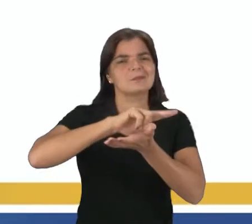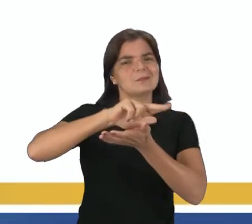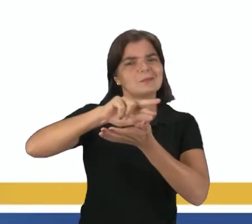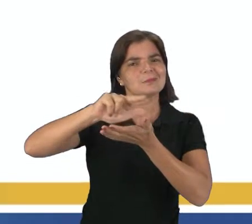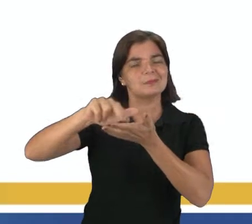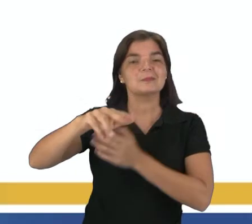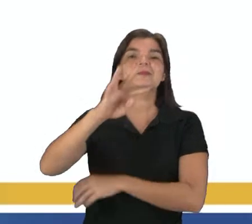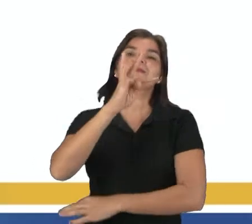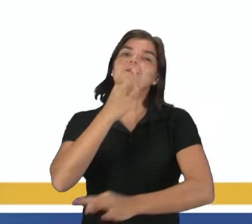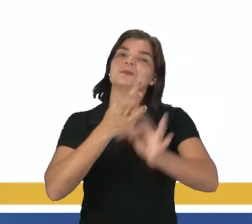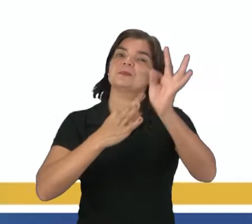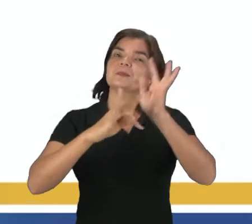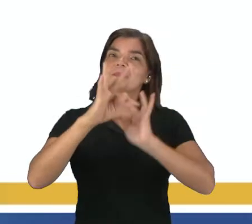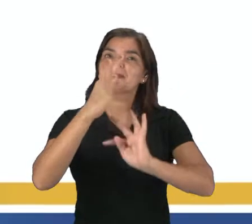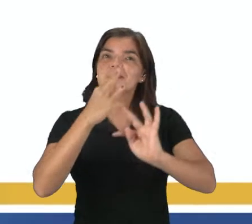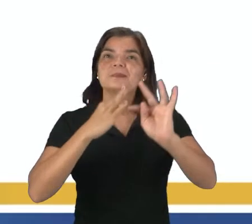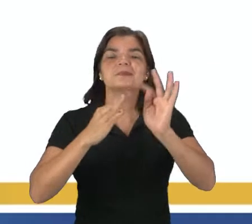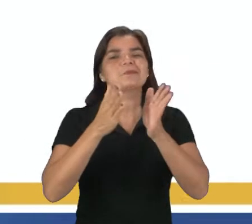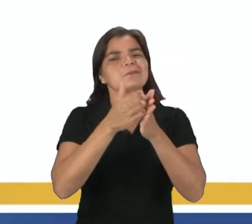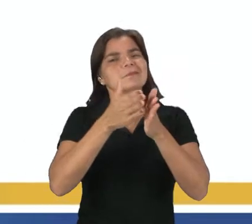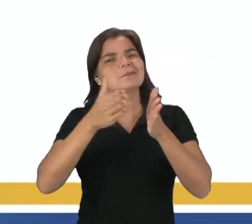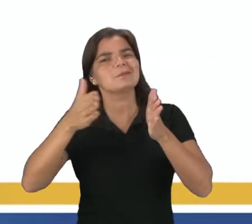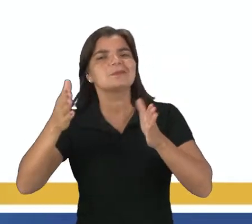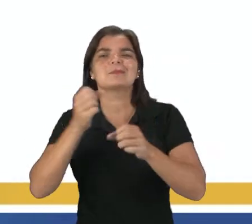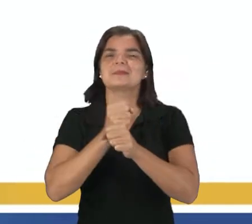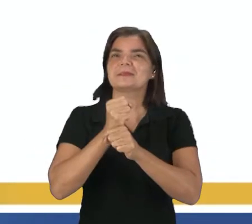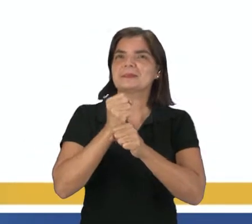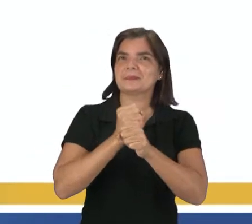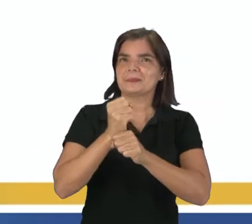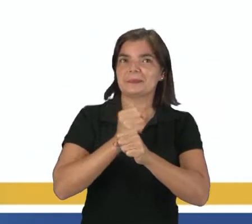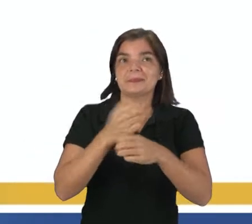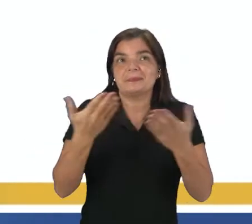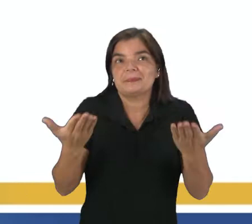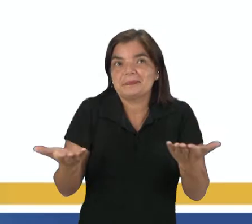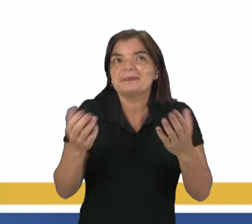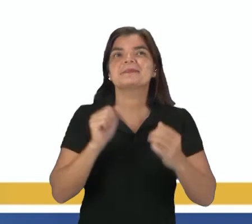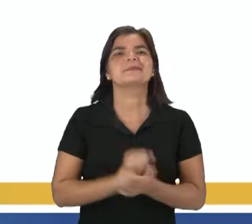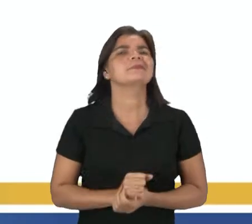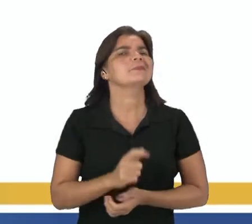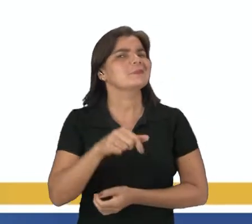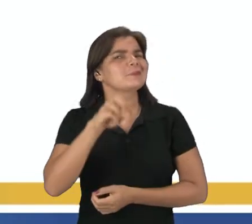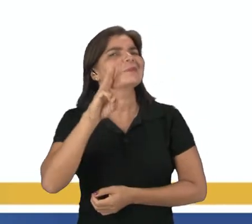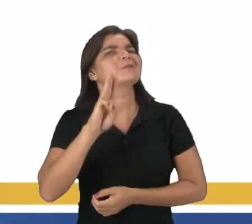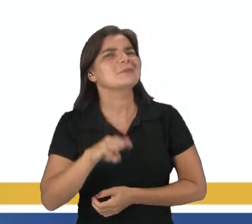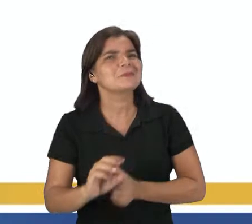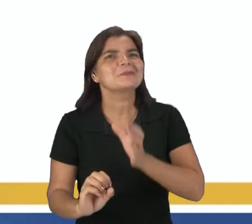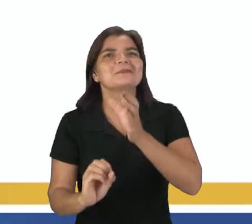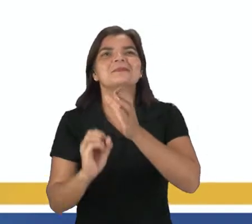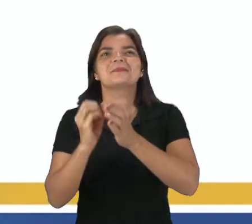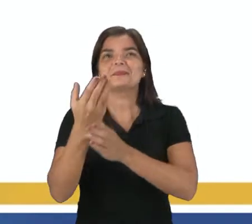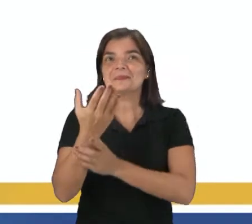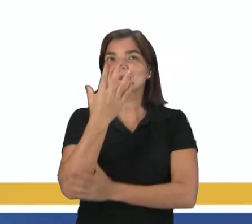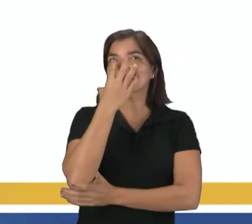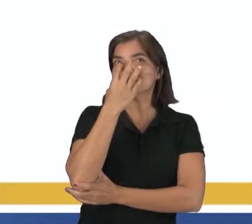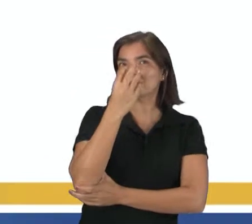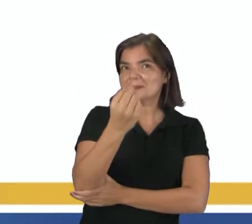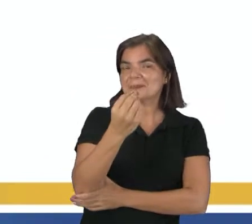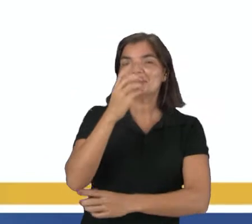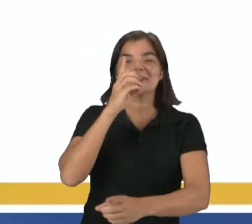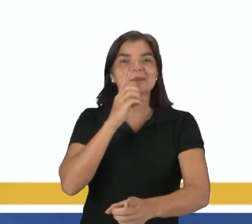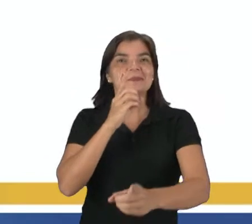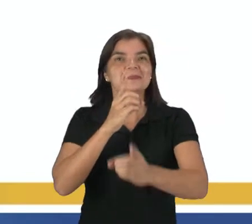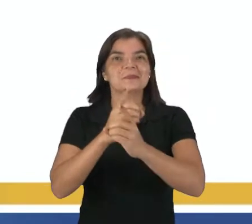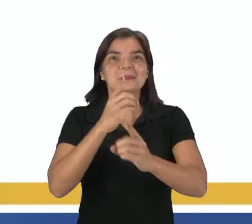avanços tecnológicos ao longo dos anos. Afinal, quem diria que o fenômeno